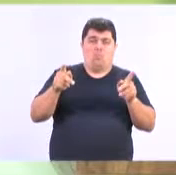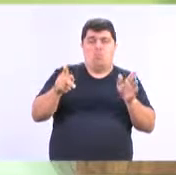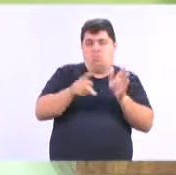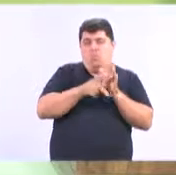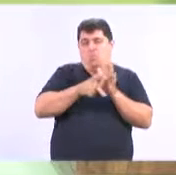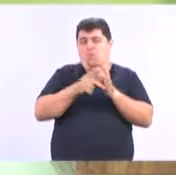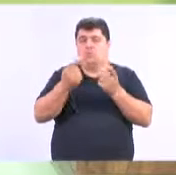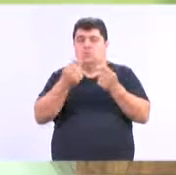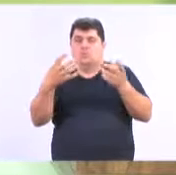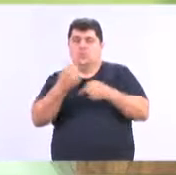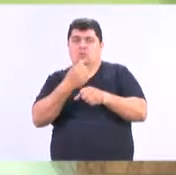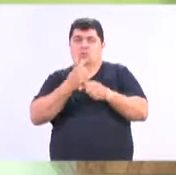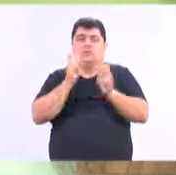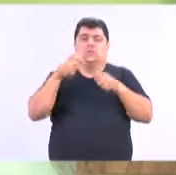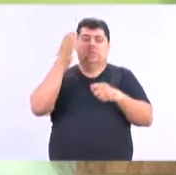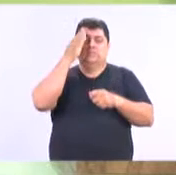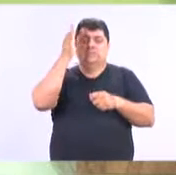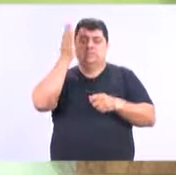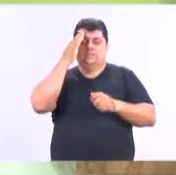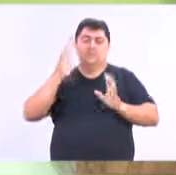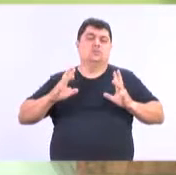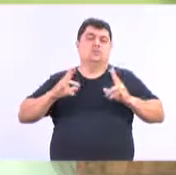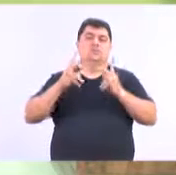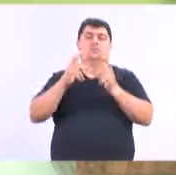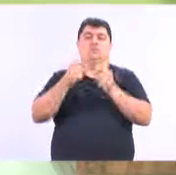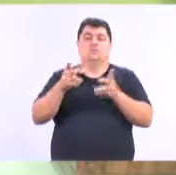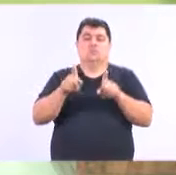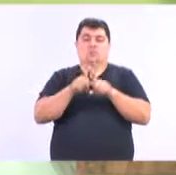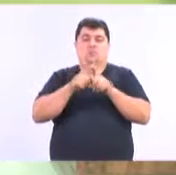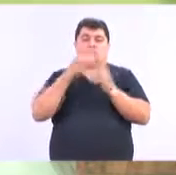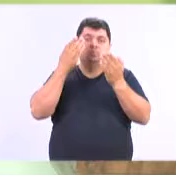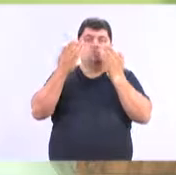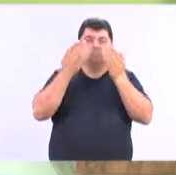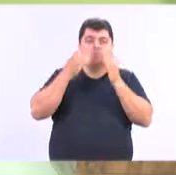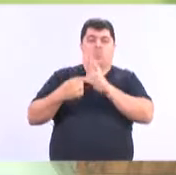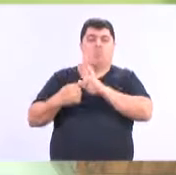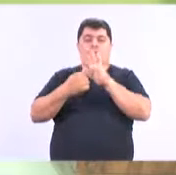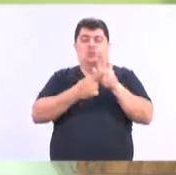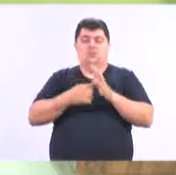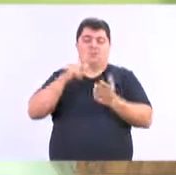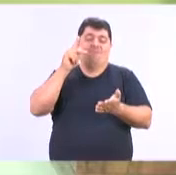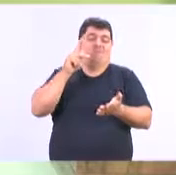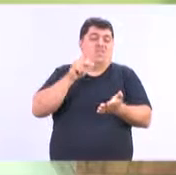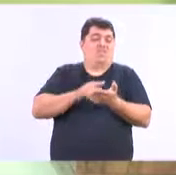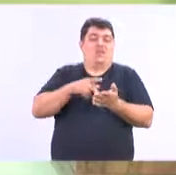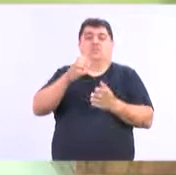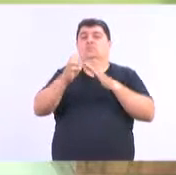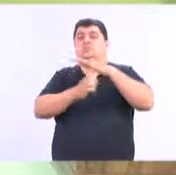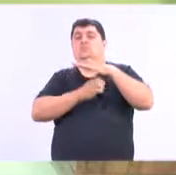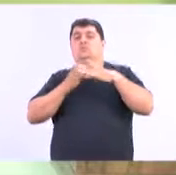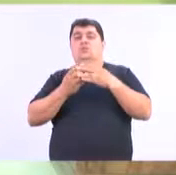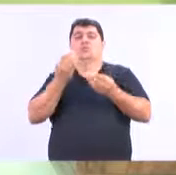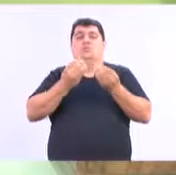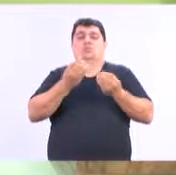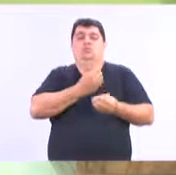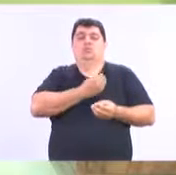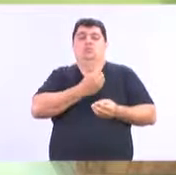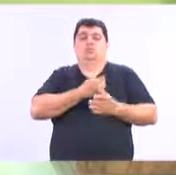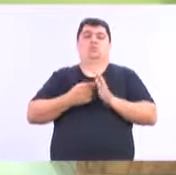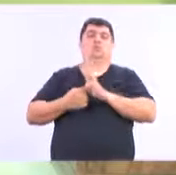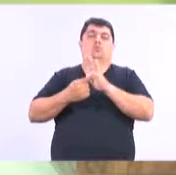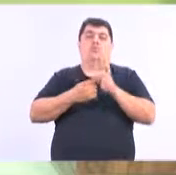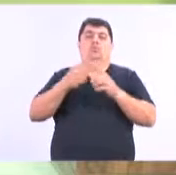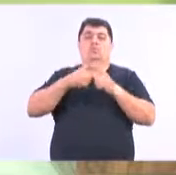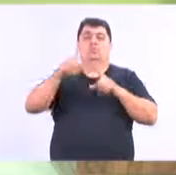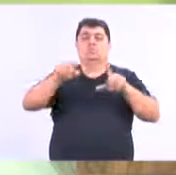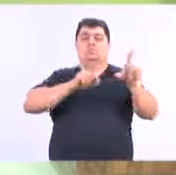forma que possa ser compreendida e analisada, demonstrando a situação real da empresa através dos números para a